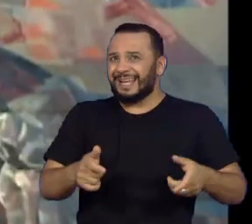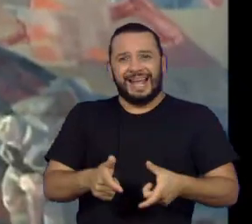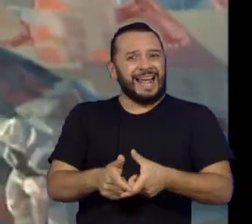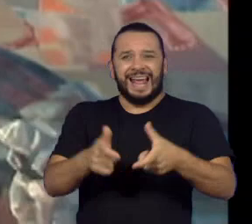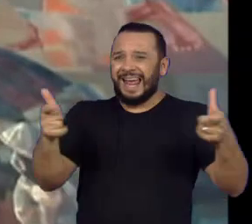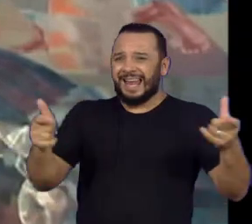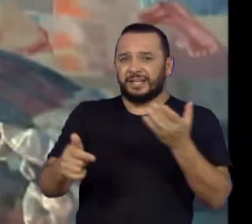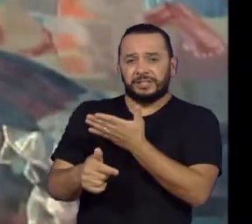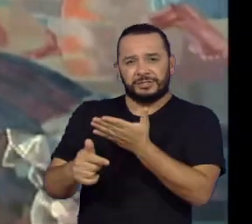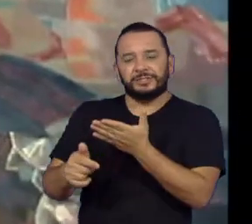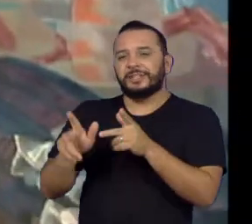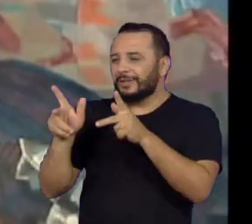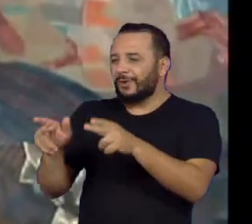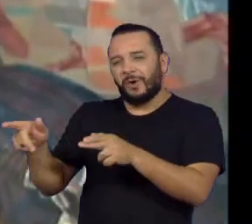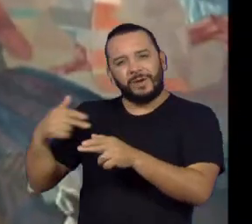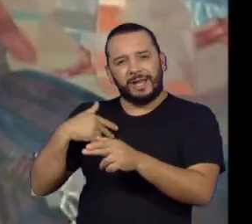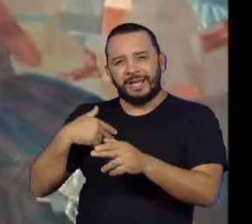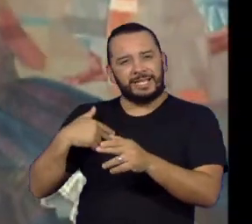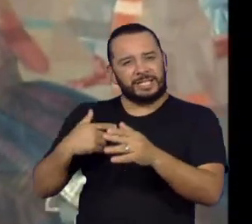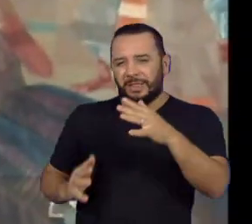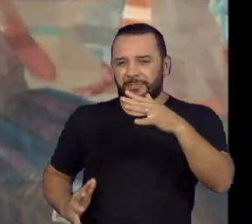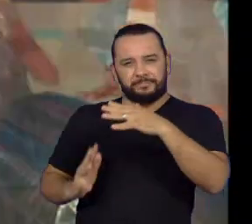tão grandiosa quanto o seu talento.